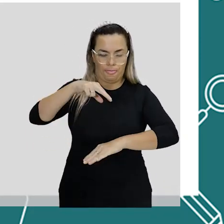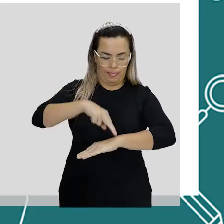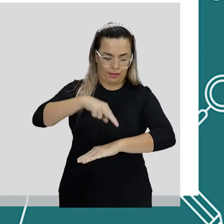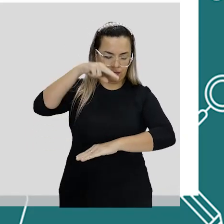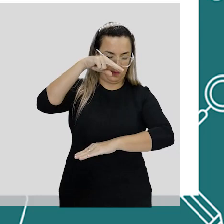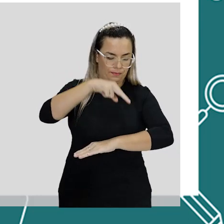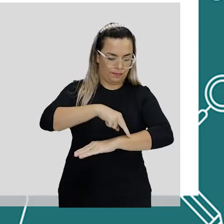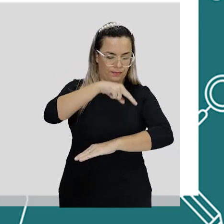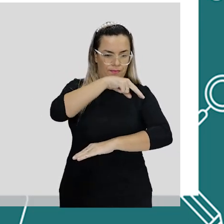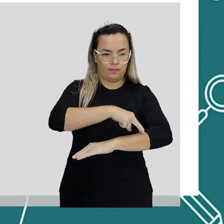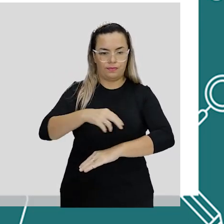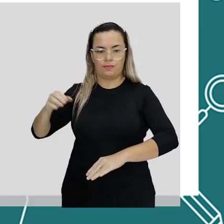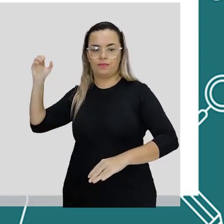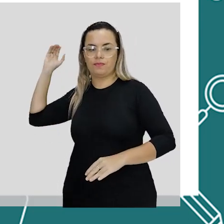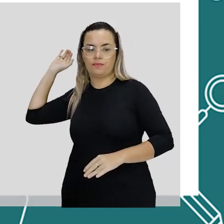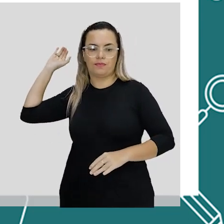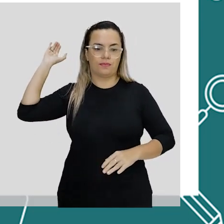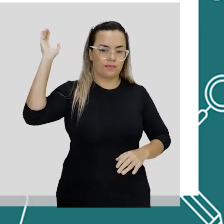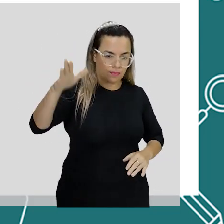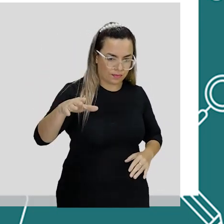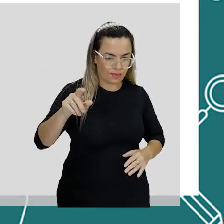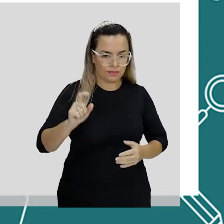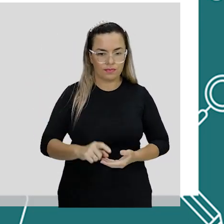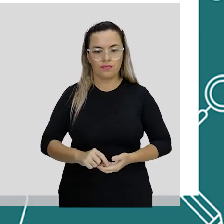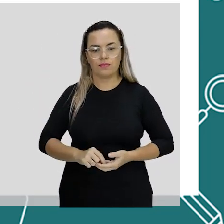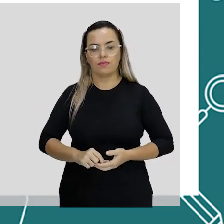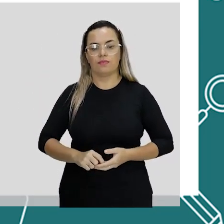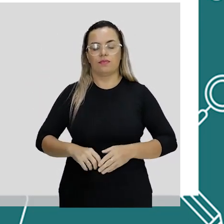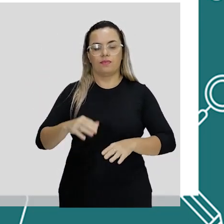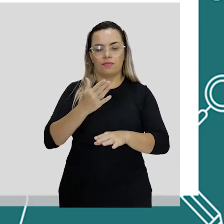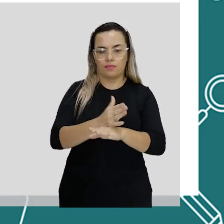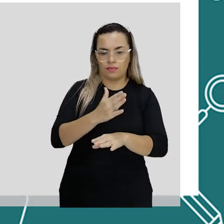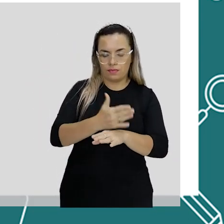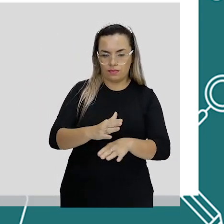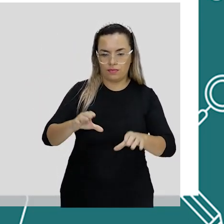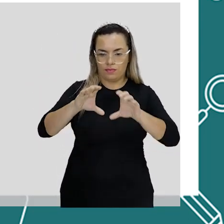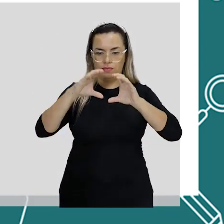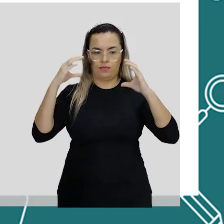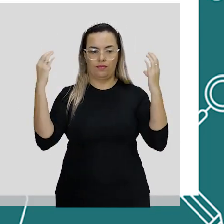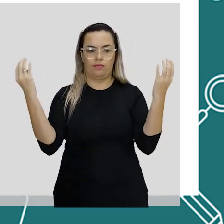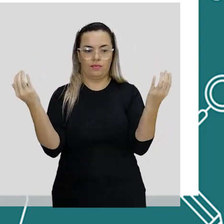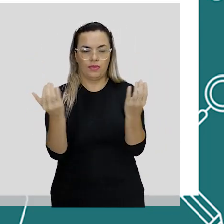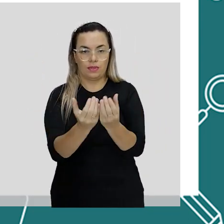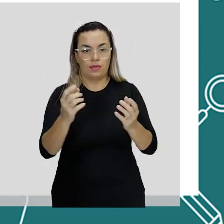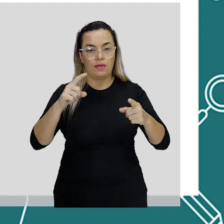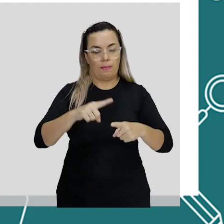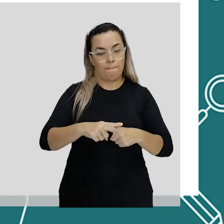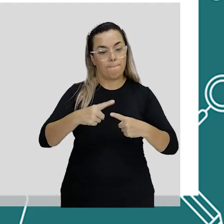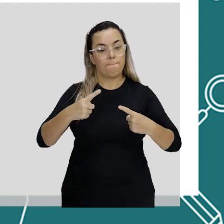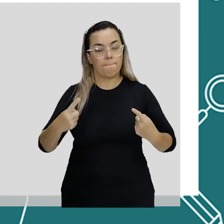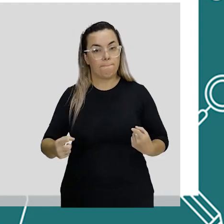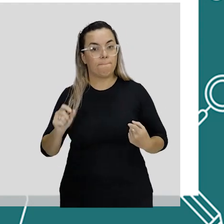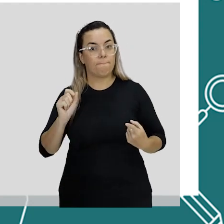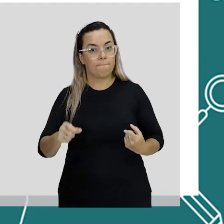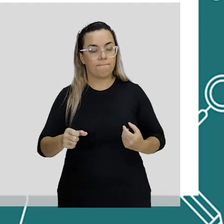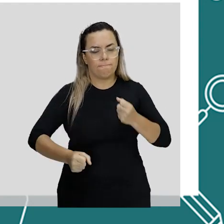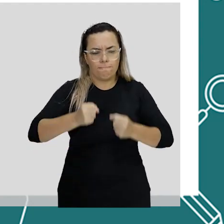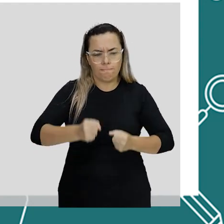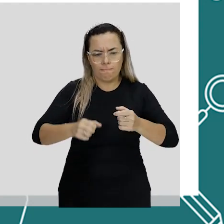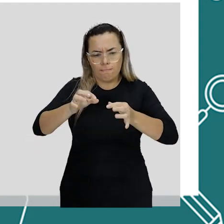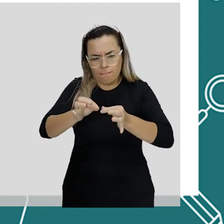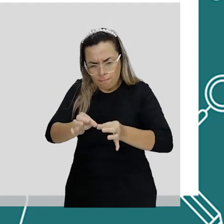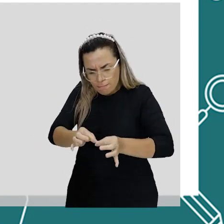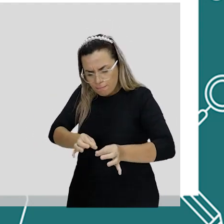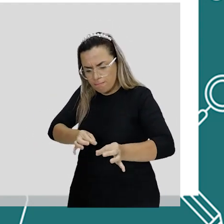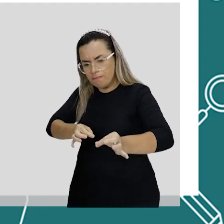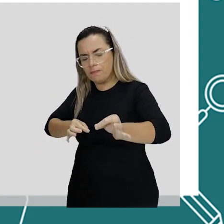corridas, saltos e arremesso. Geralmente é praticado em estádios, exceto a maratona, que é uma